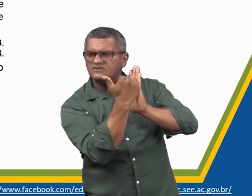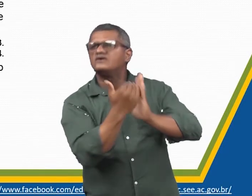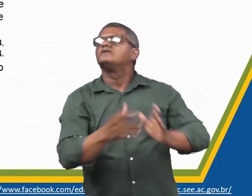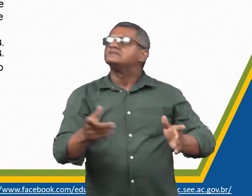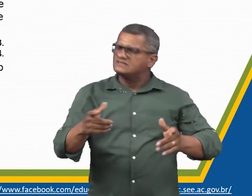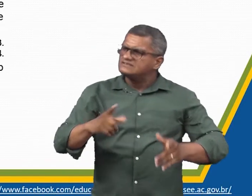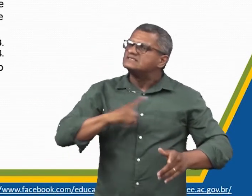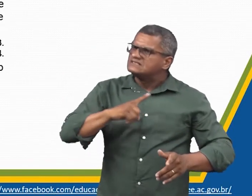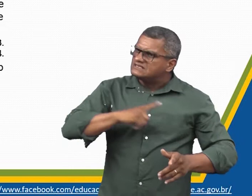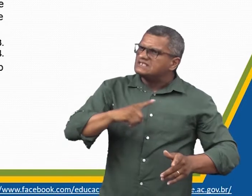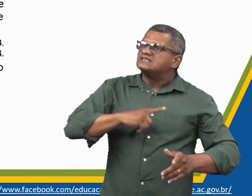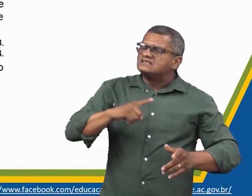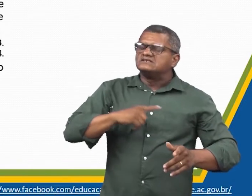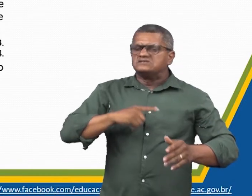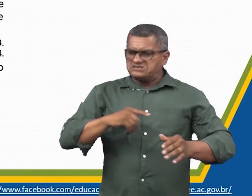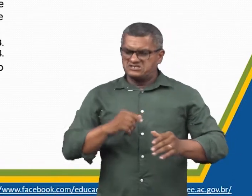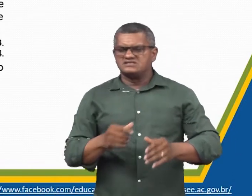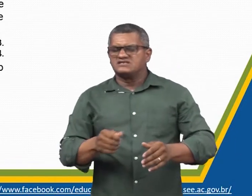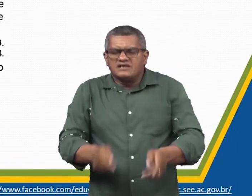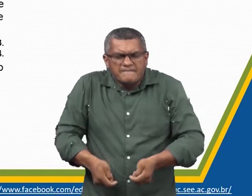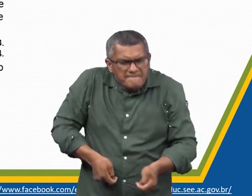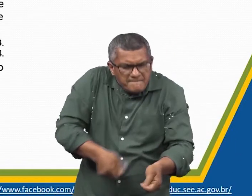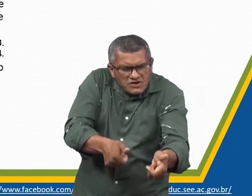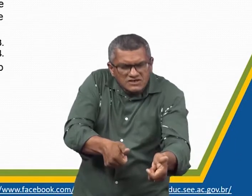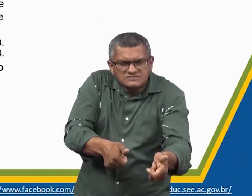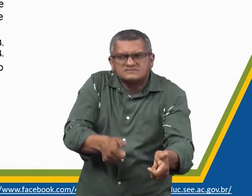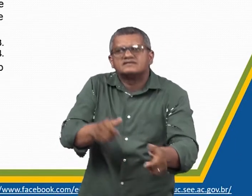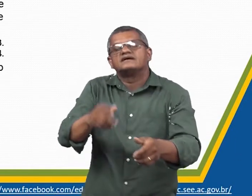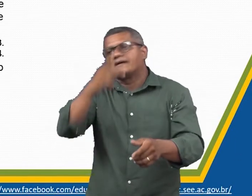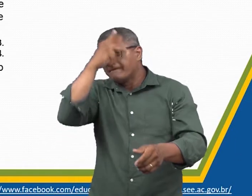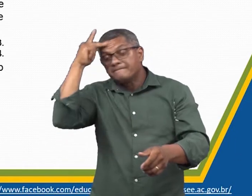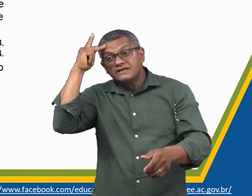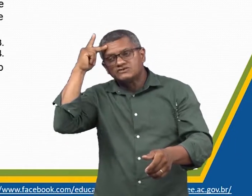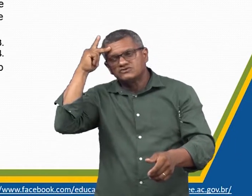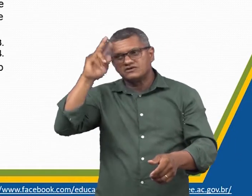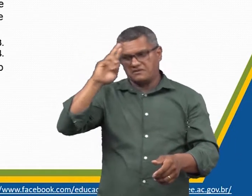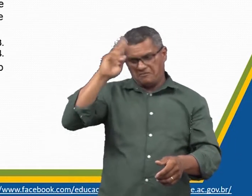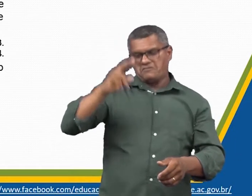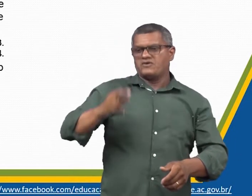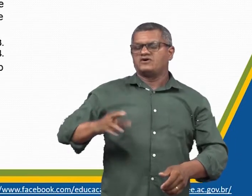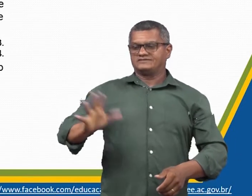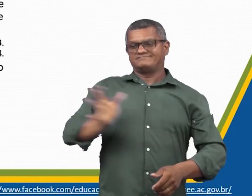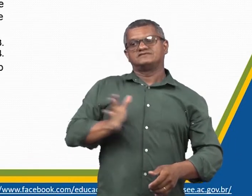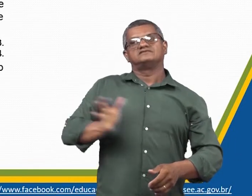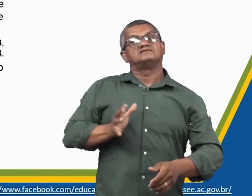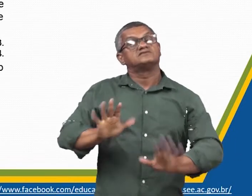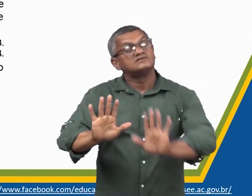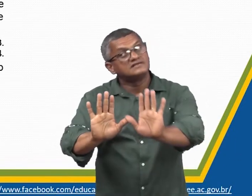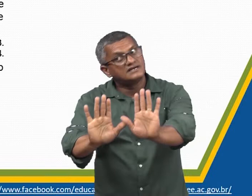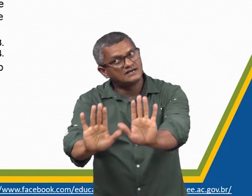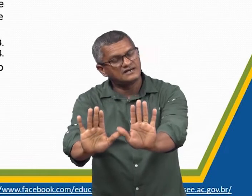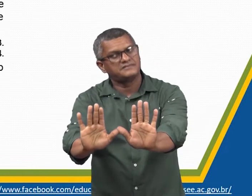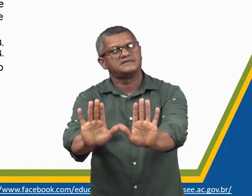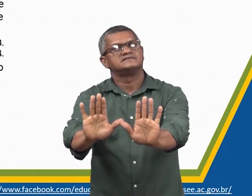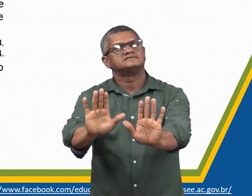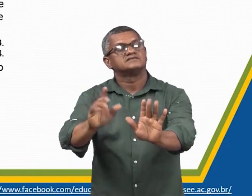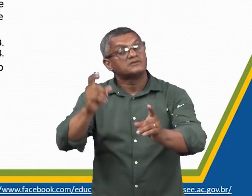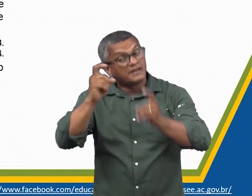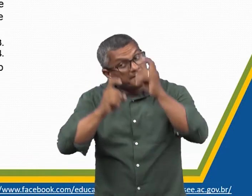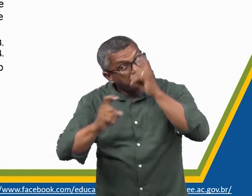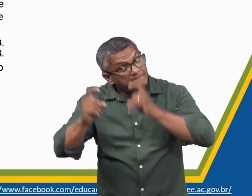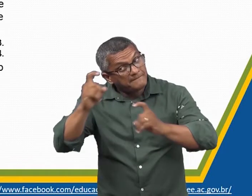deliberação geralmente tendem a beneficiar os agentes mais poderosos. Ela recomenda, portanto, que aqueles